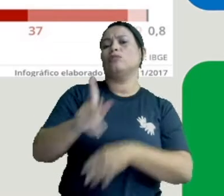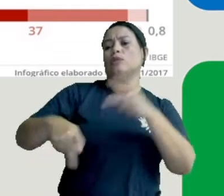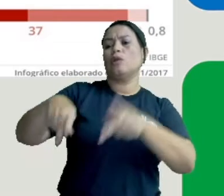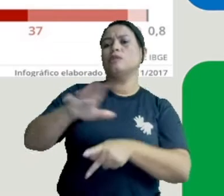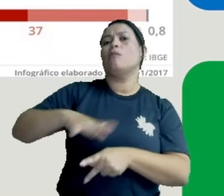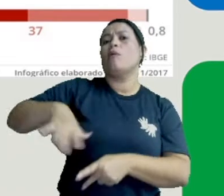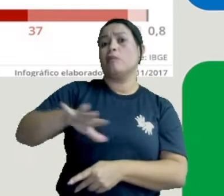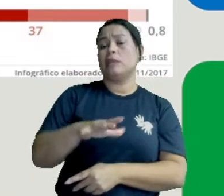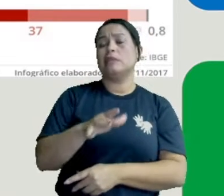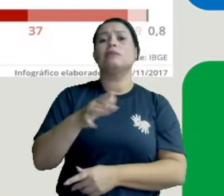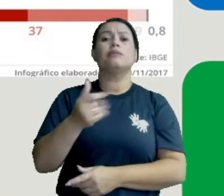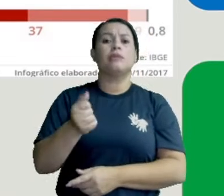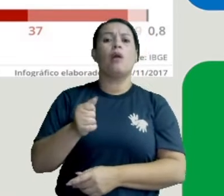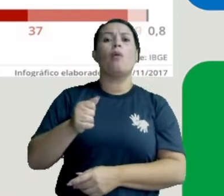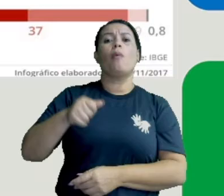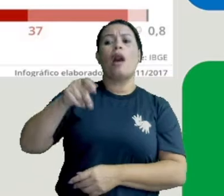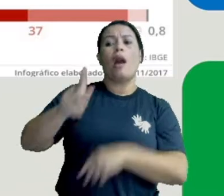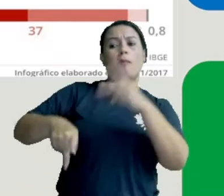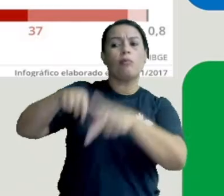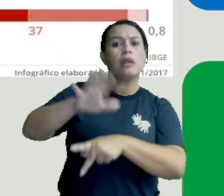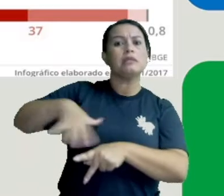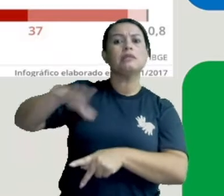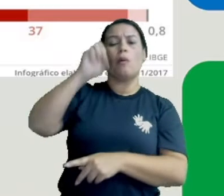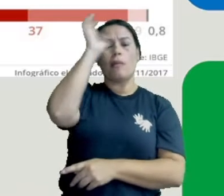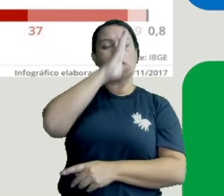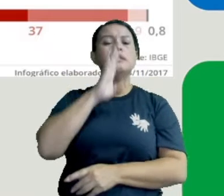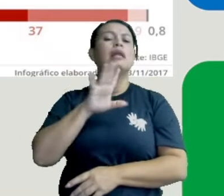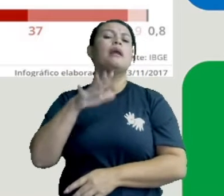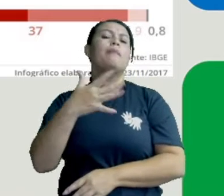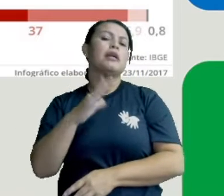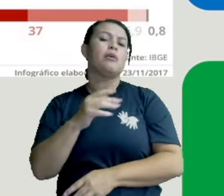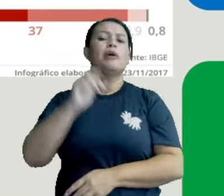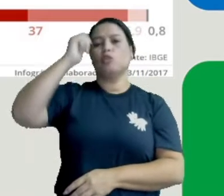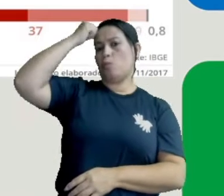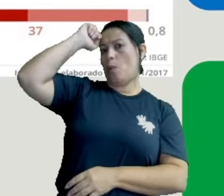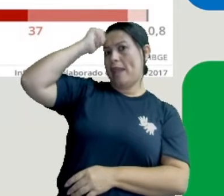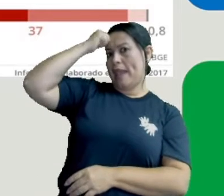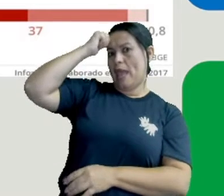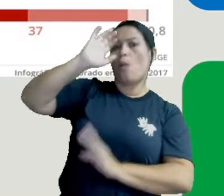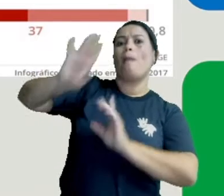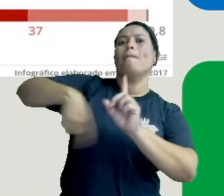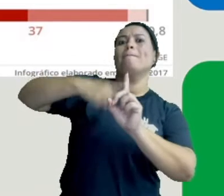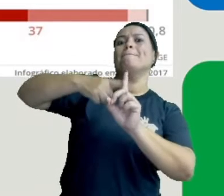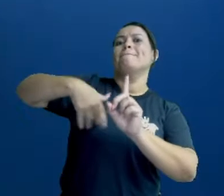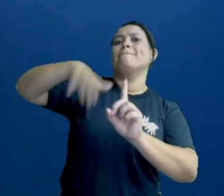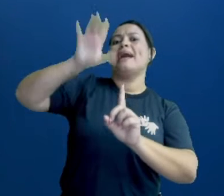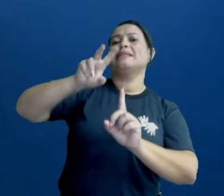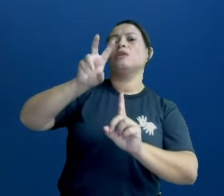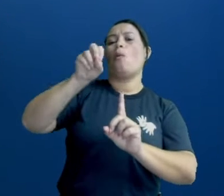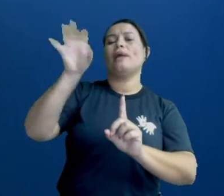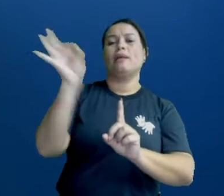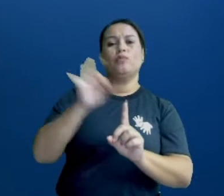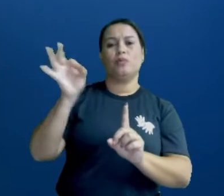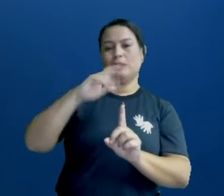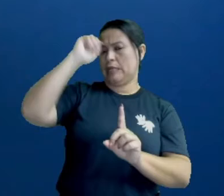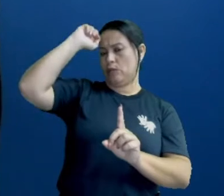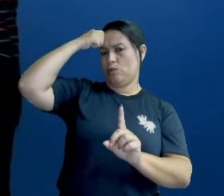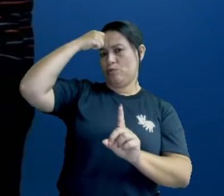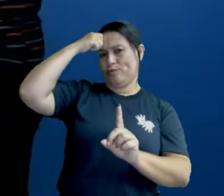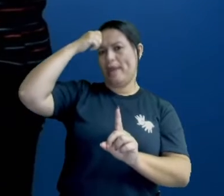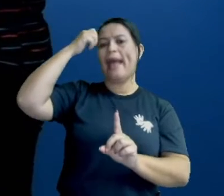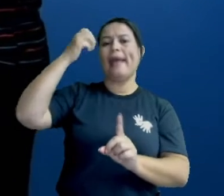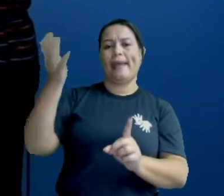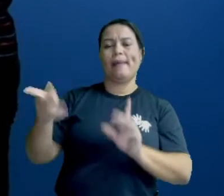outras palavras, a população brasileira ela é constituída basicamente por negros, tá? Mais de 50% da população